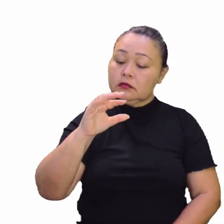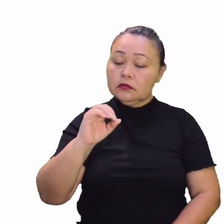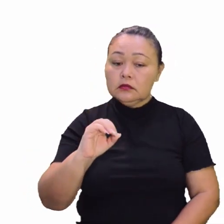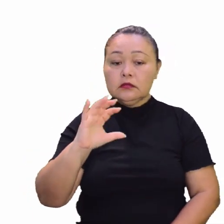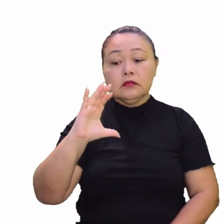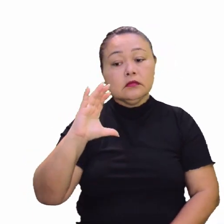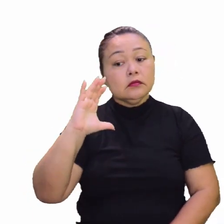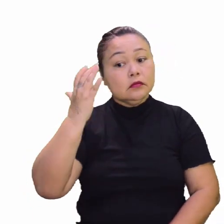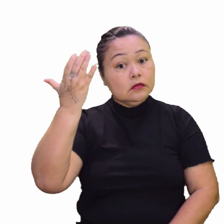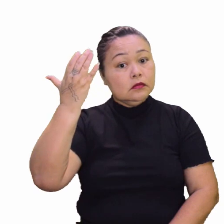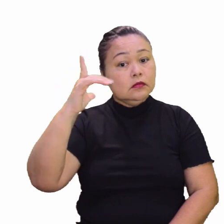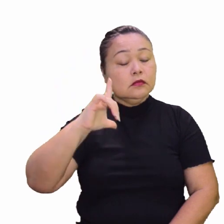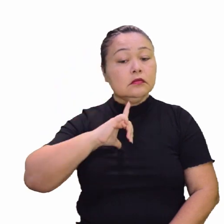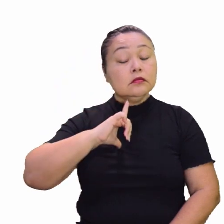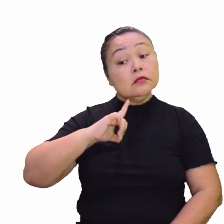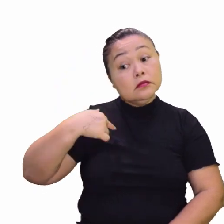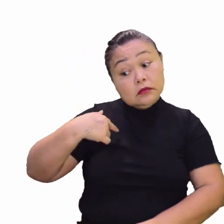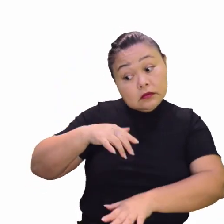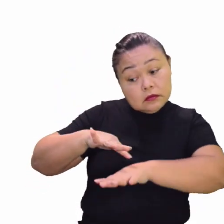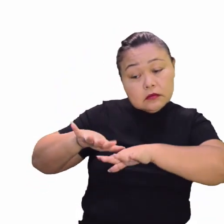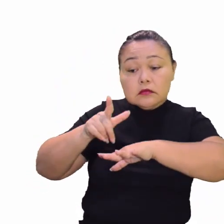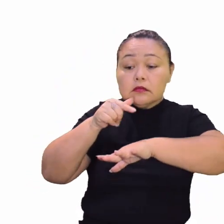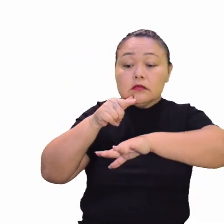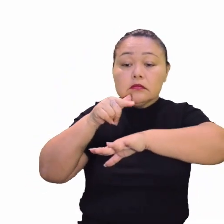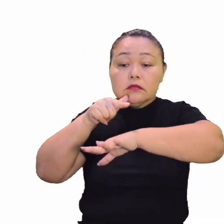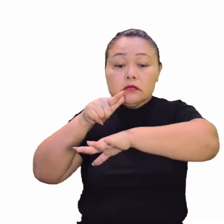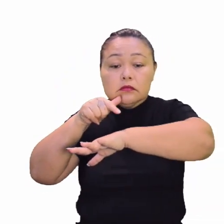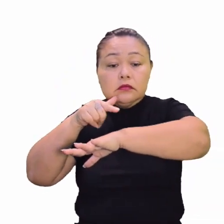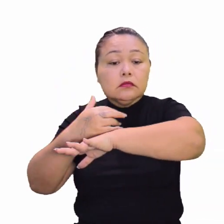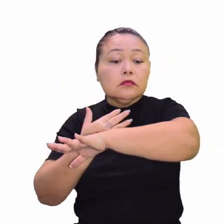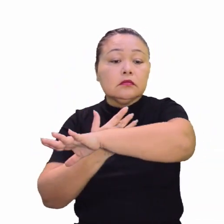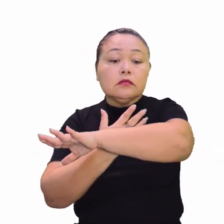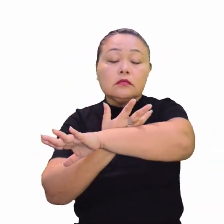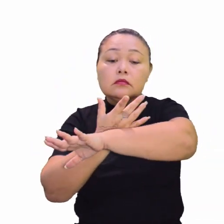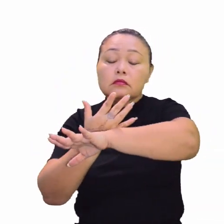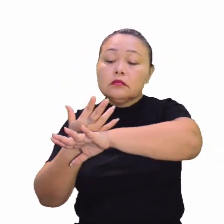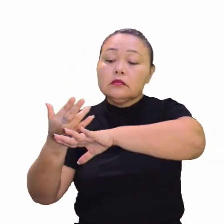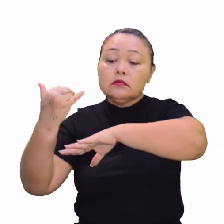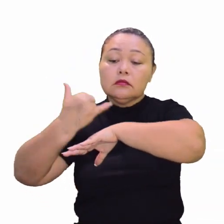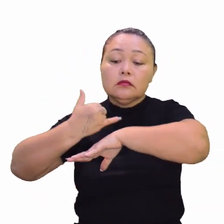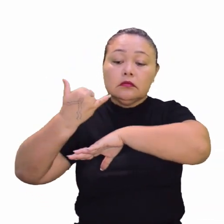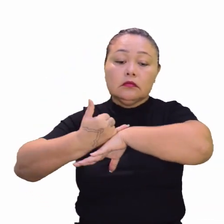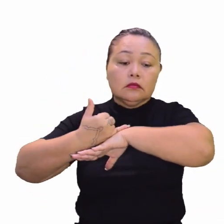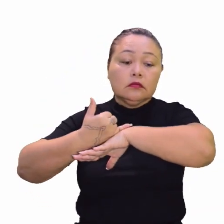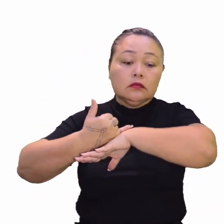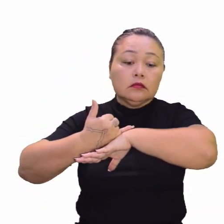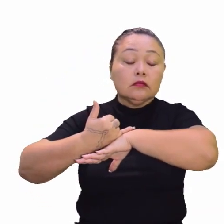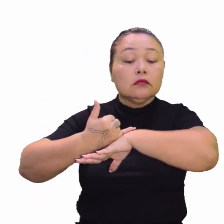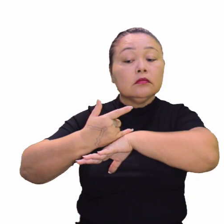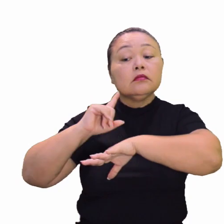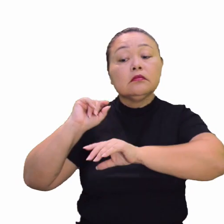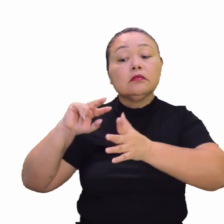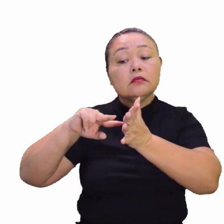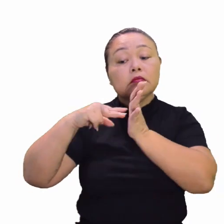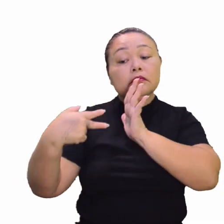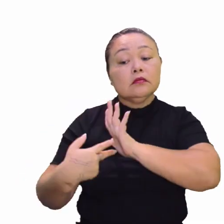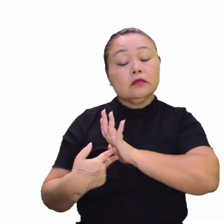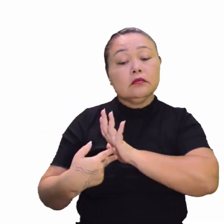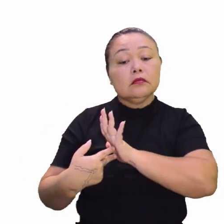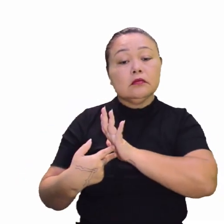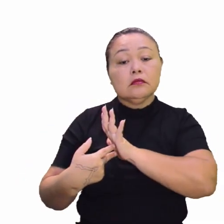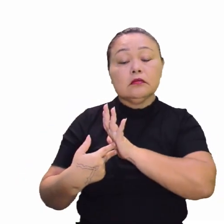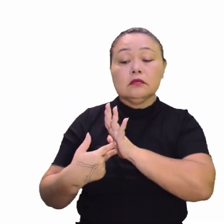edafoclimático de origem hídrica ou por saturação de alumínio e ferro. Isso quer dizer o